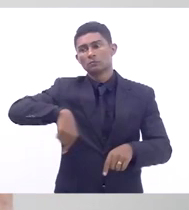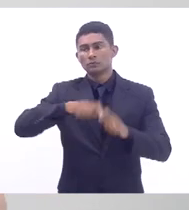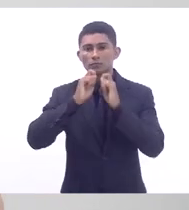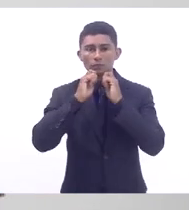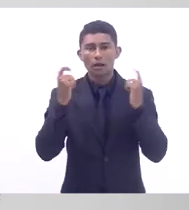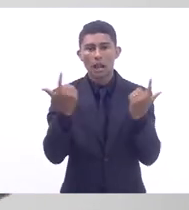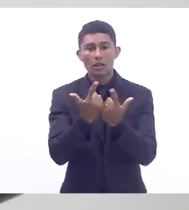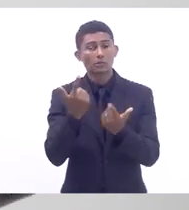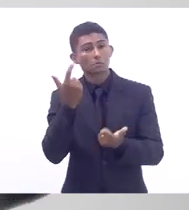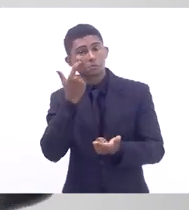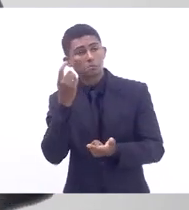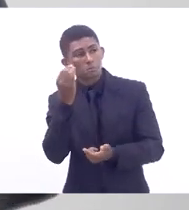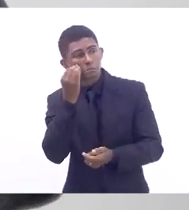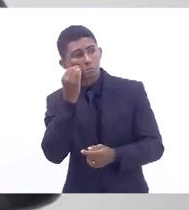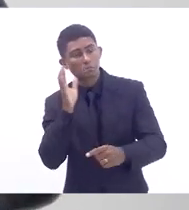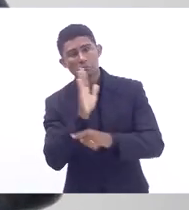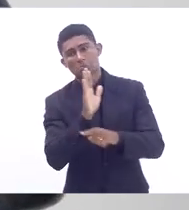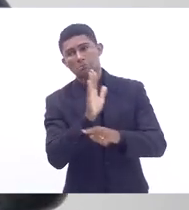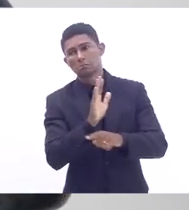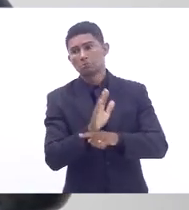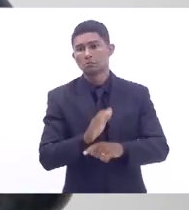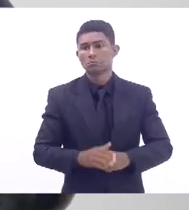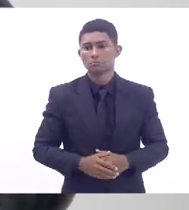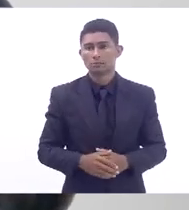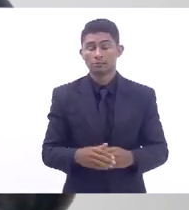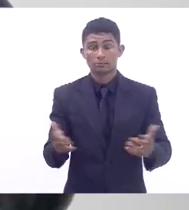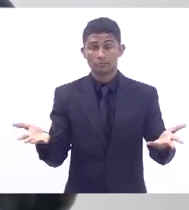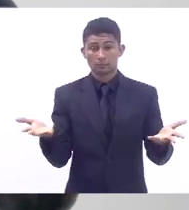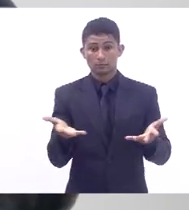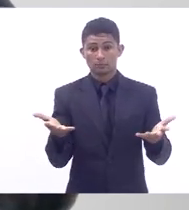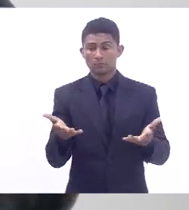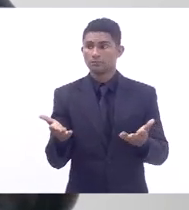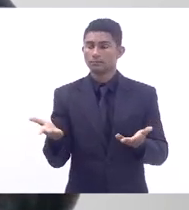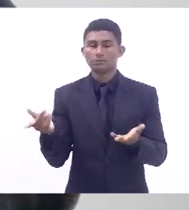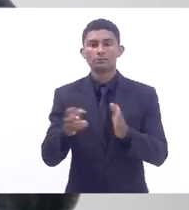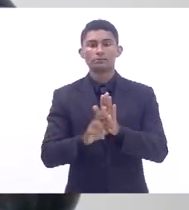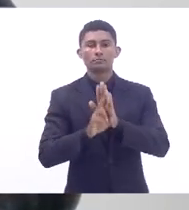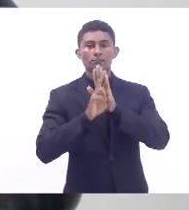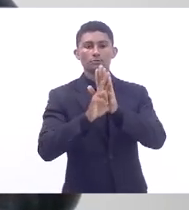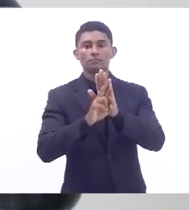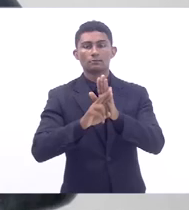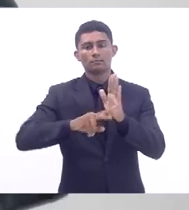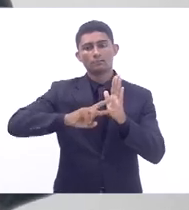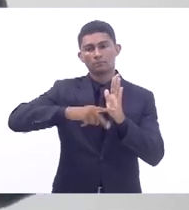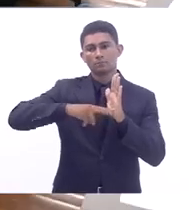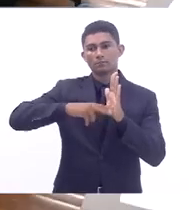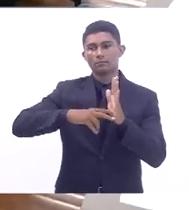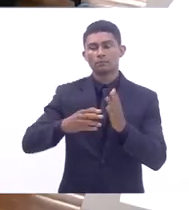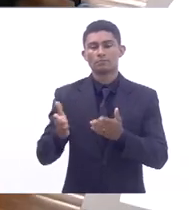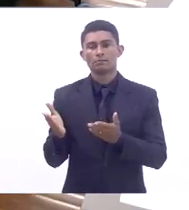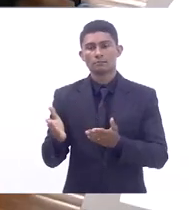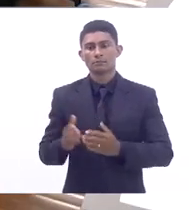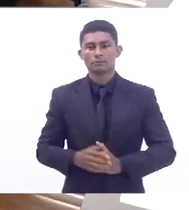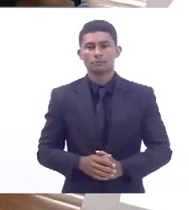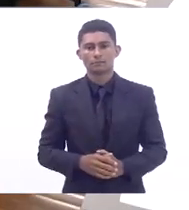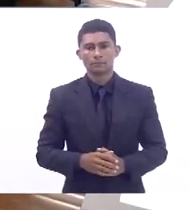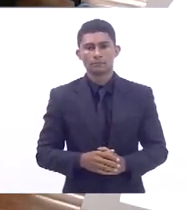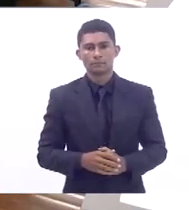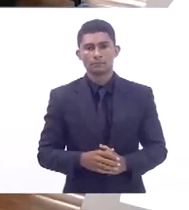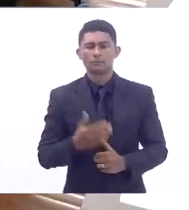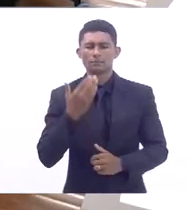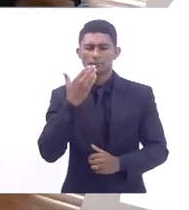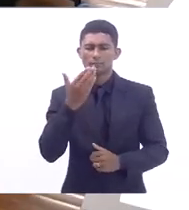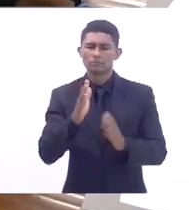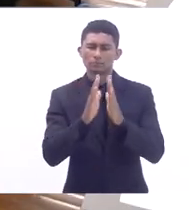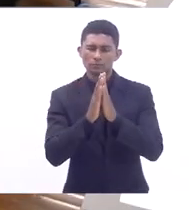circuito e buscando ajudar a solucionar agora com a palavra representantes do sintuperj essa